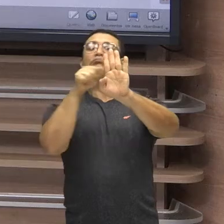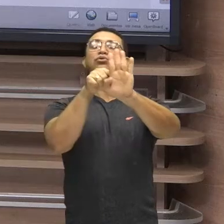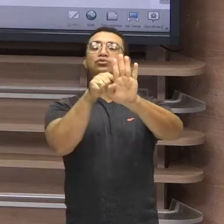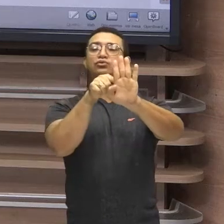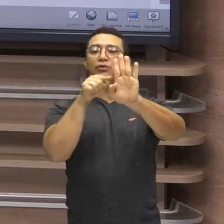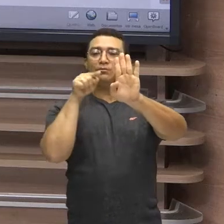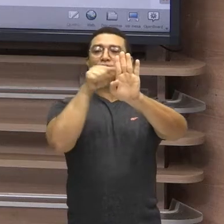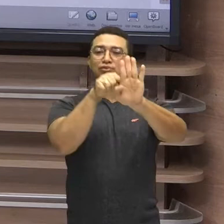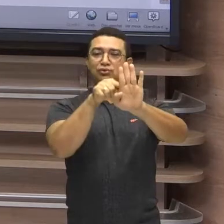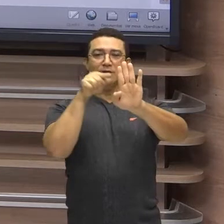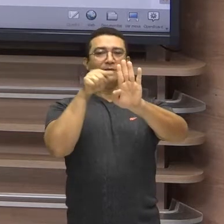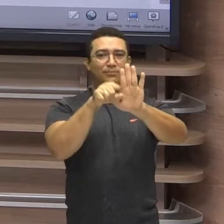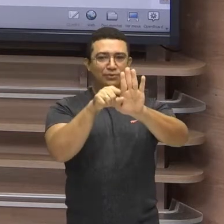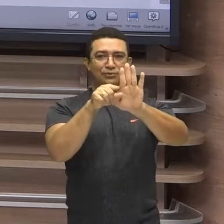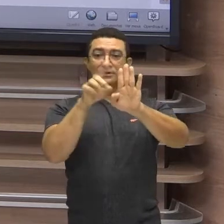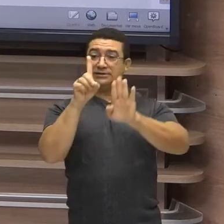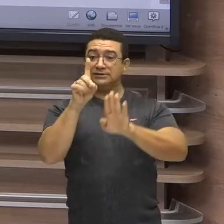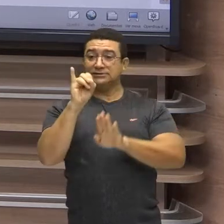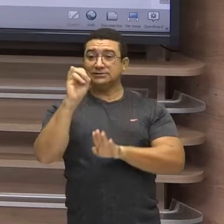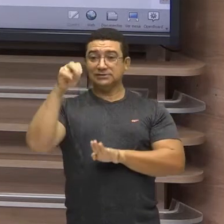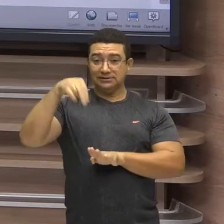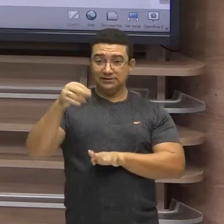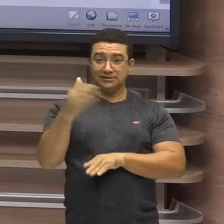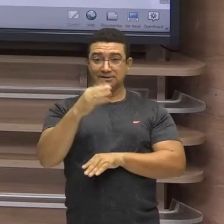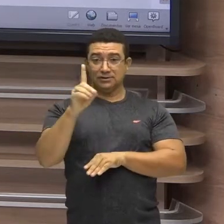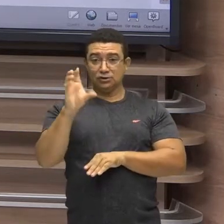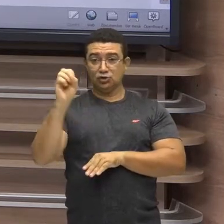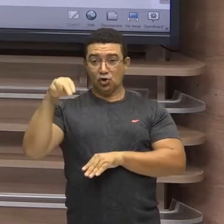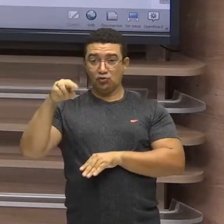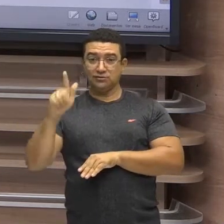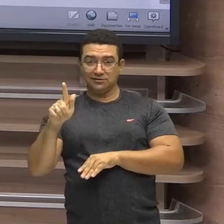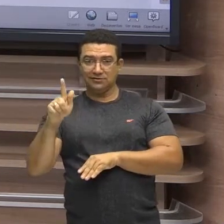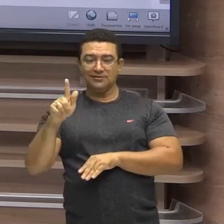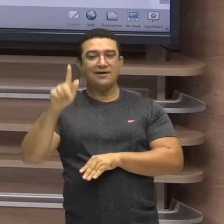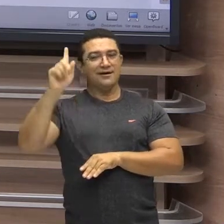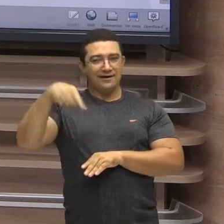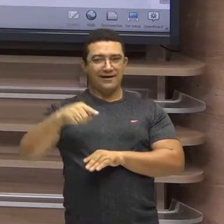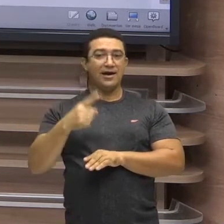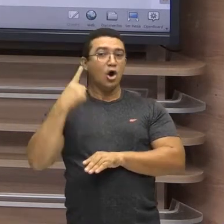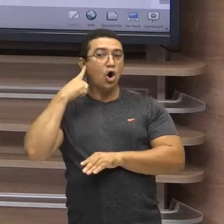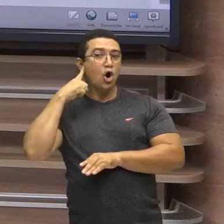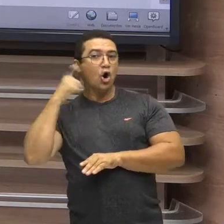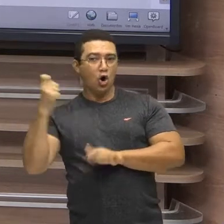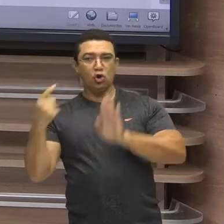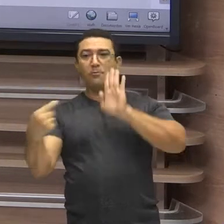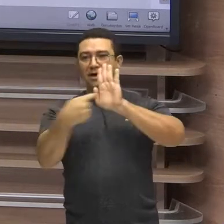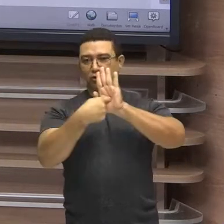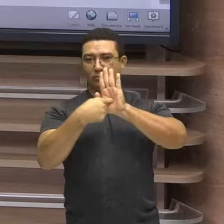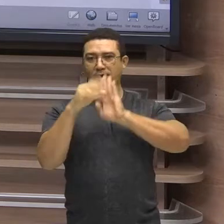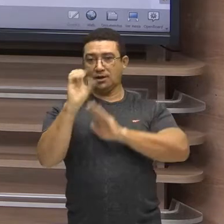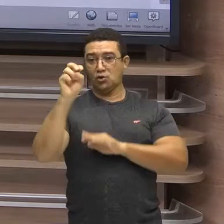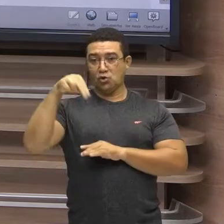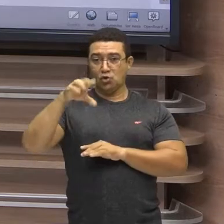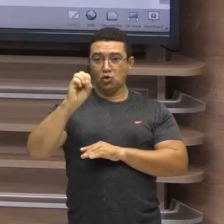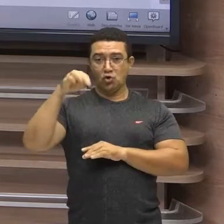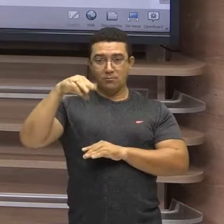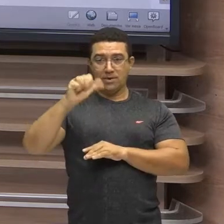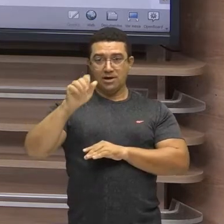né, essa representação desse som é que é chamada de onomatopeia.